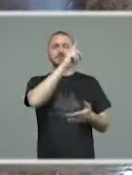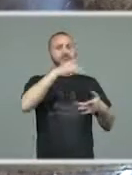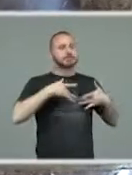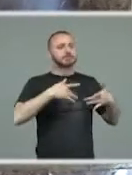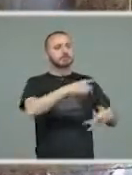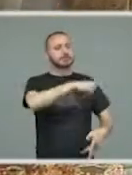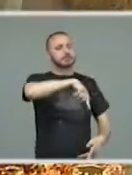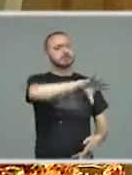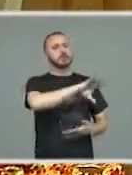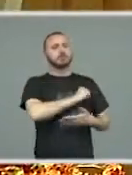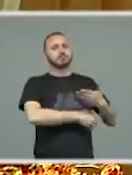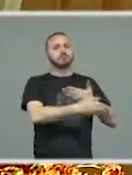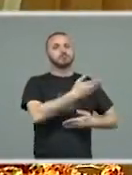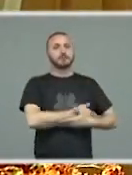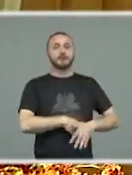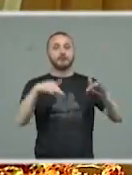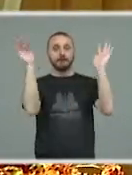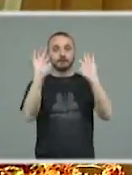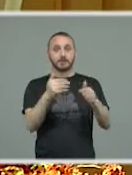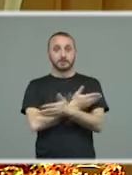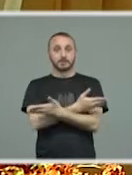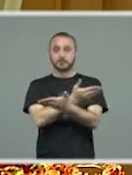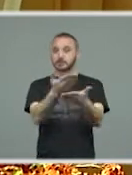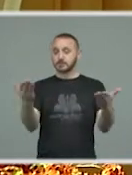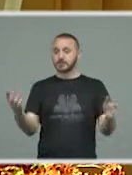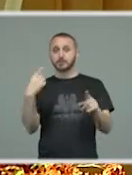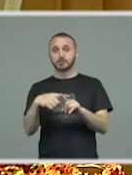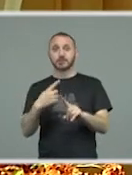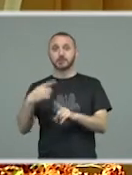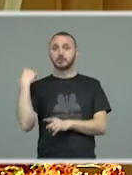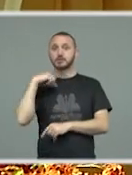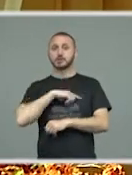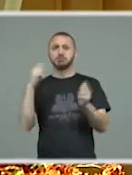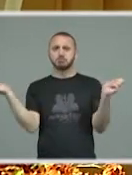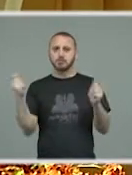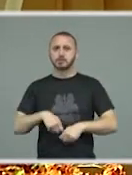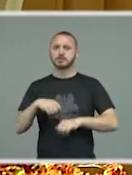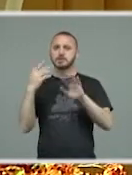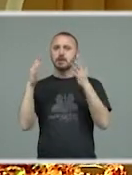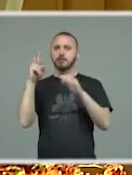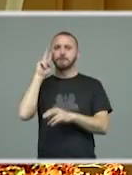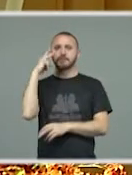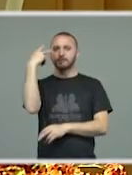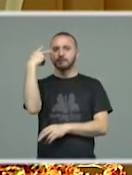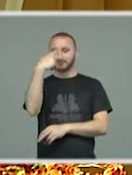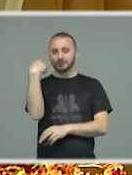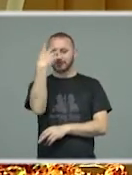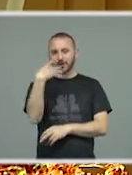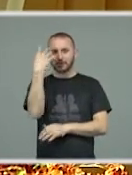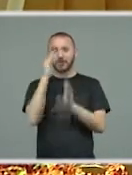amor. Felizes somos nós, que podemos celebrar essas 24 horas, no ano santo